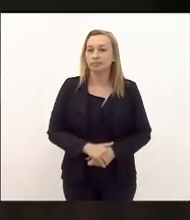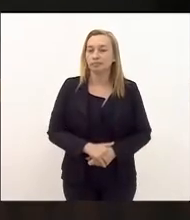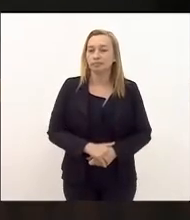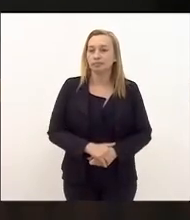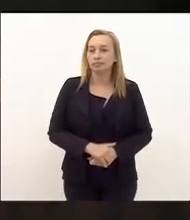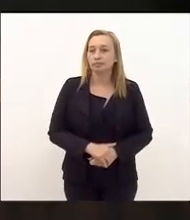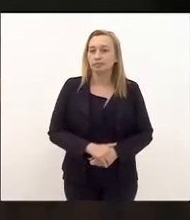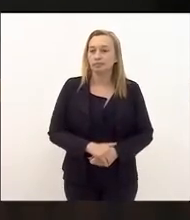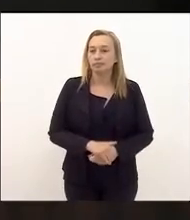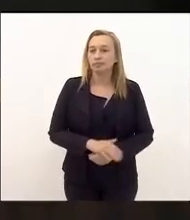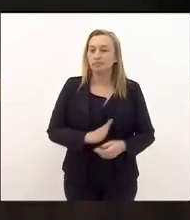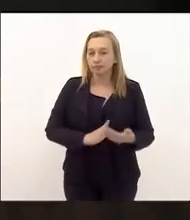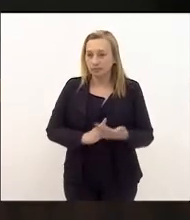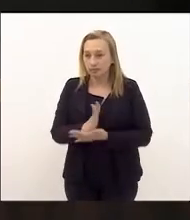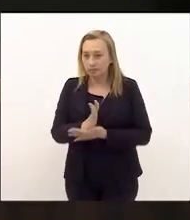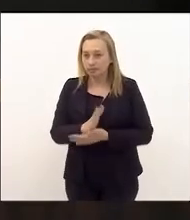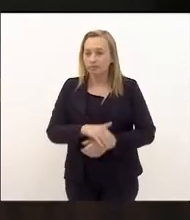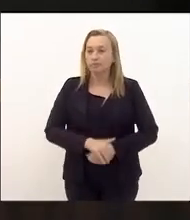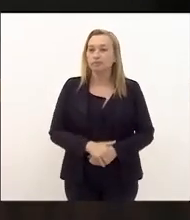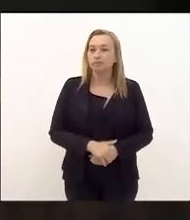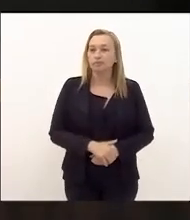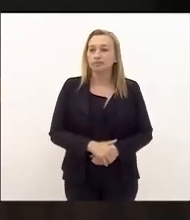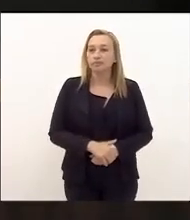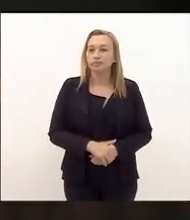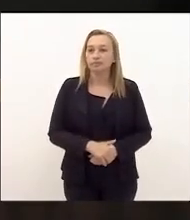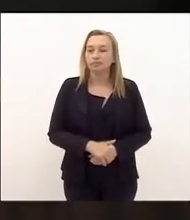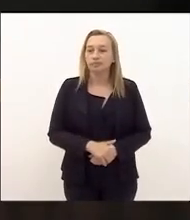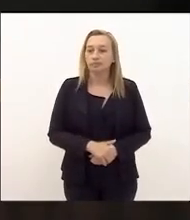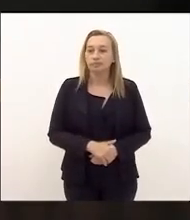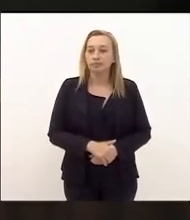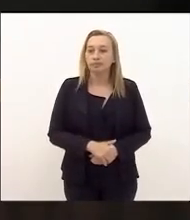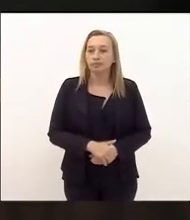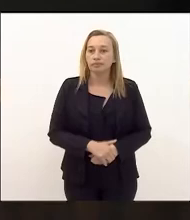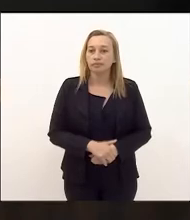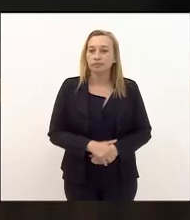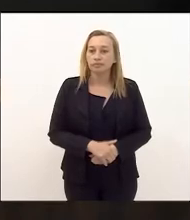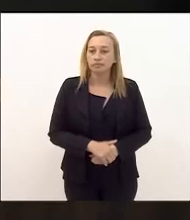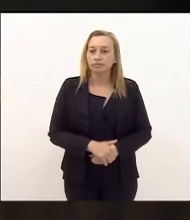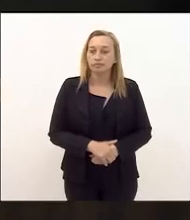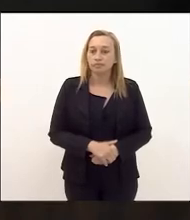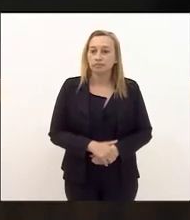que aprovam, permaneçam como estão. Aprovado. Vai ao autógrafo.